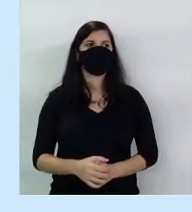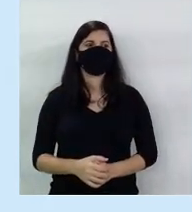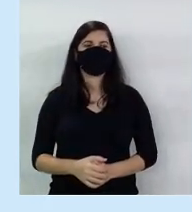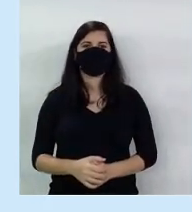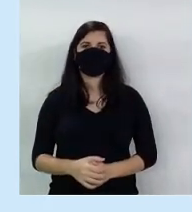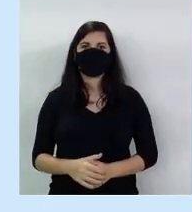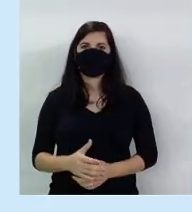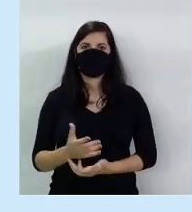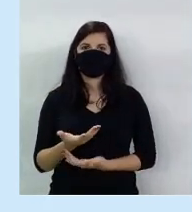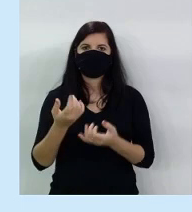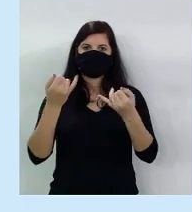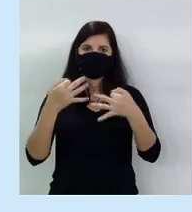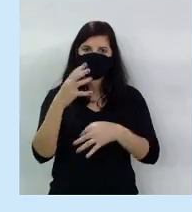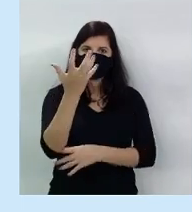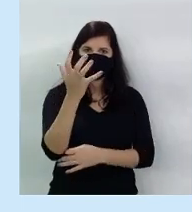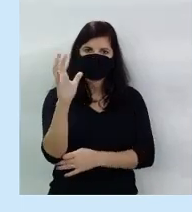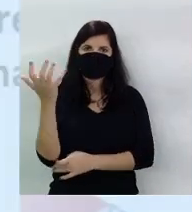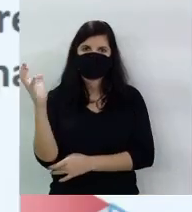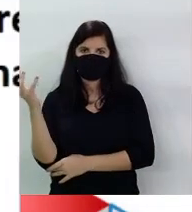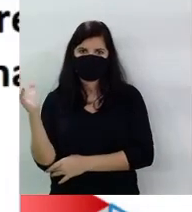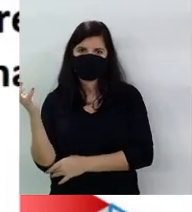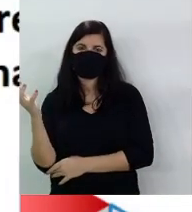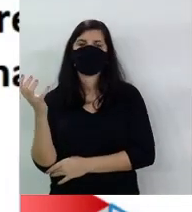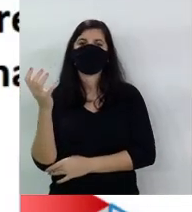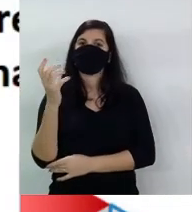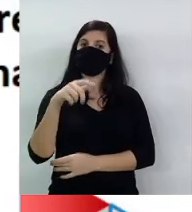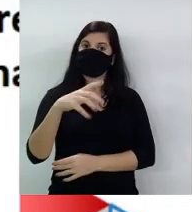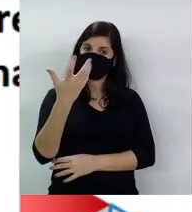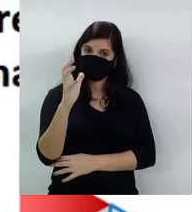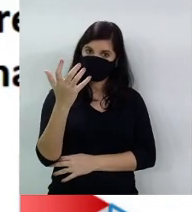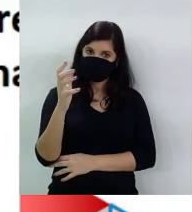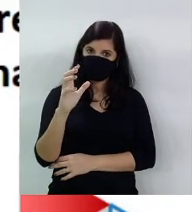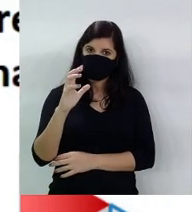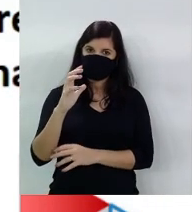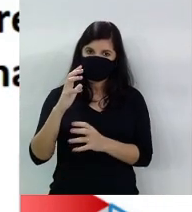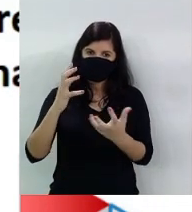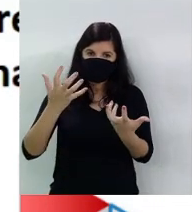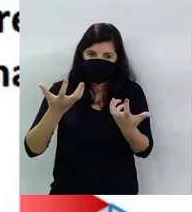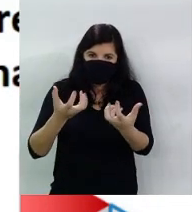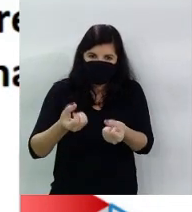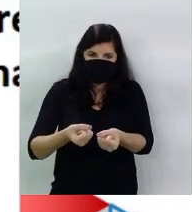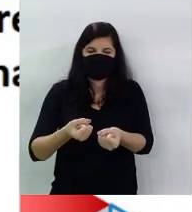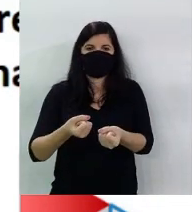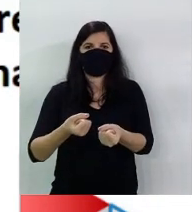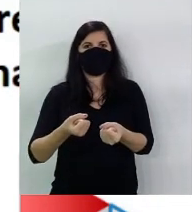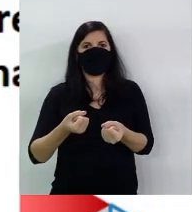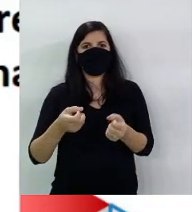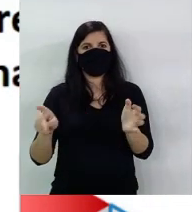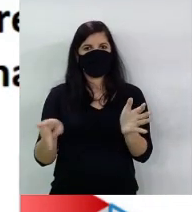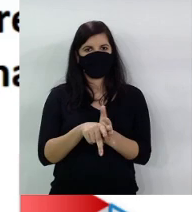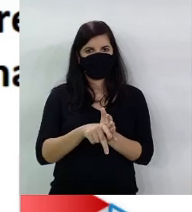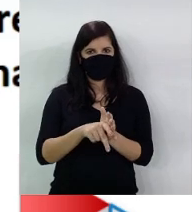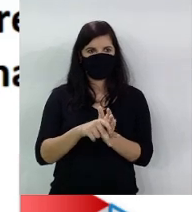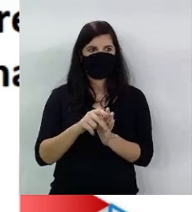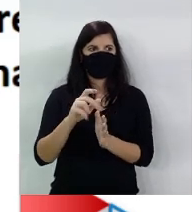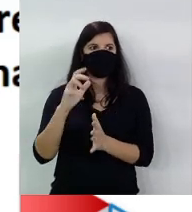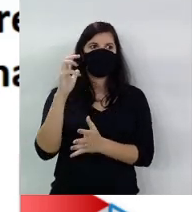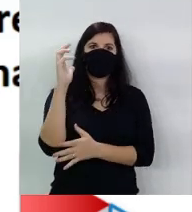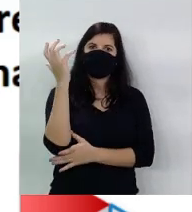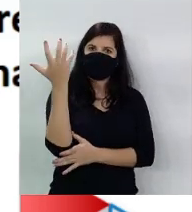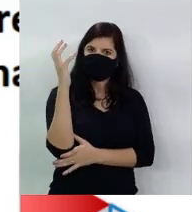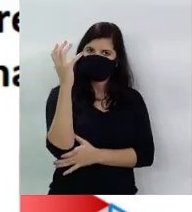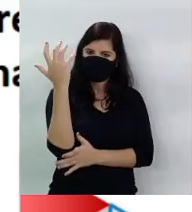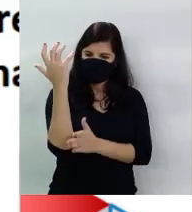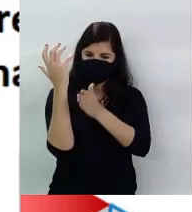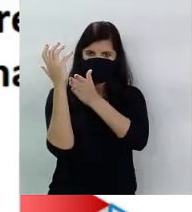tudo, como vimos, a Jurema é uma árvore da caatinga e do agreste, que tem sua casca, olhem aí,